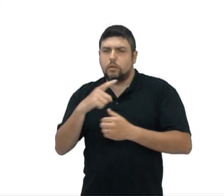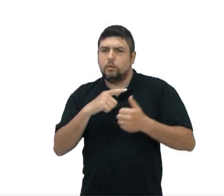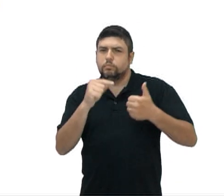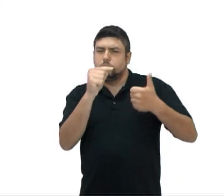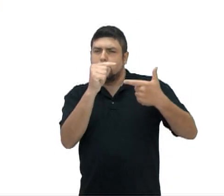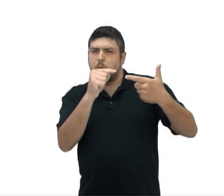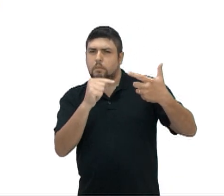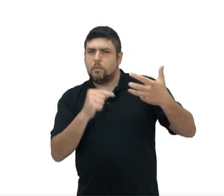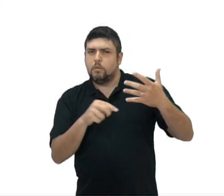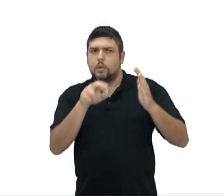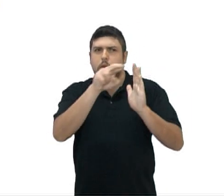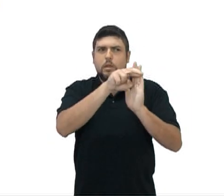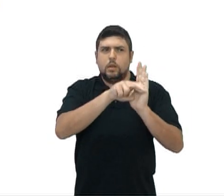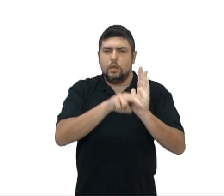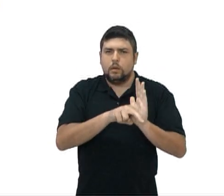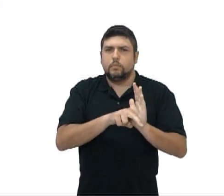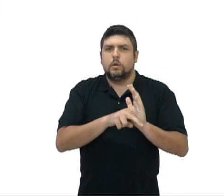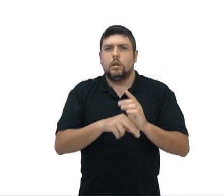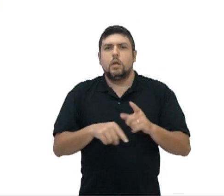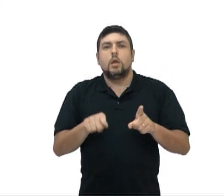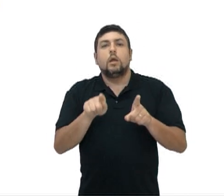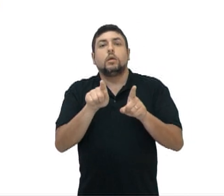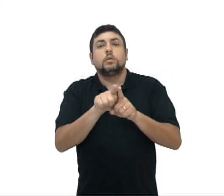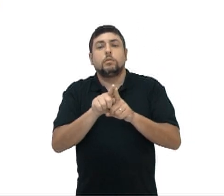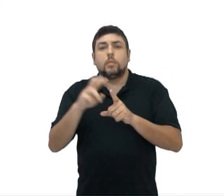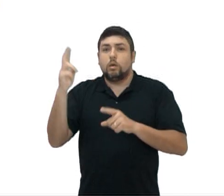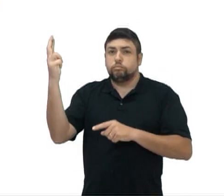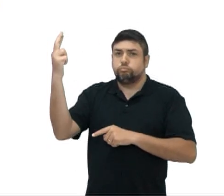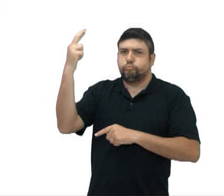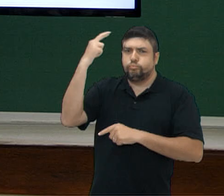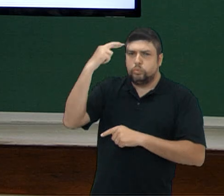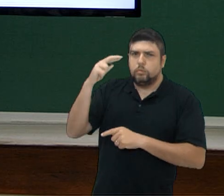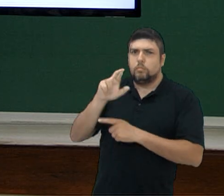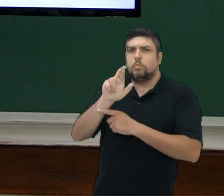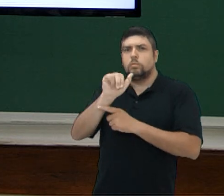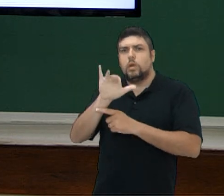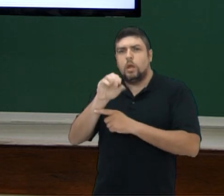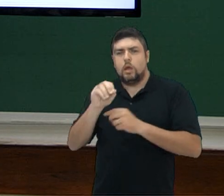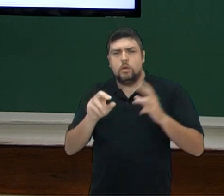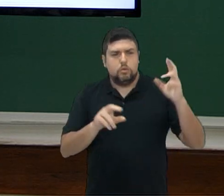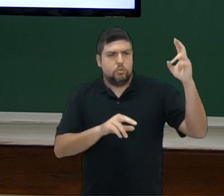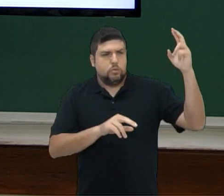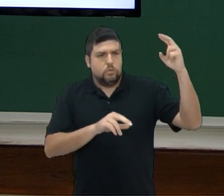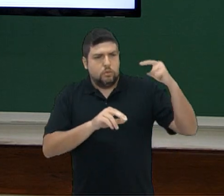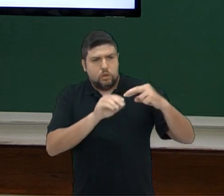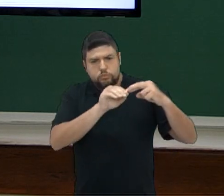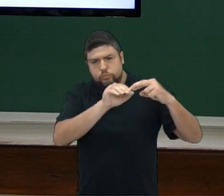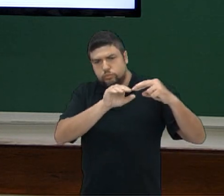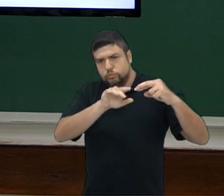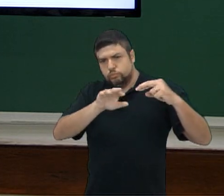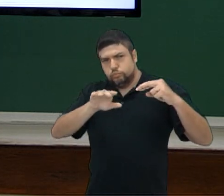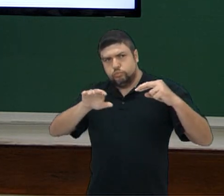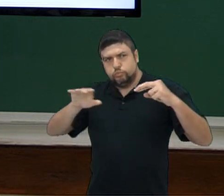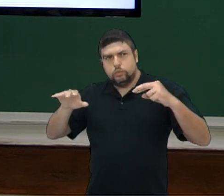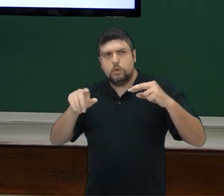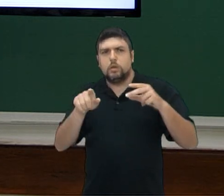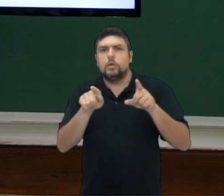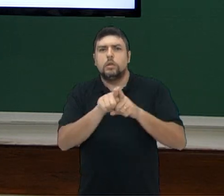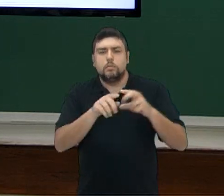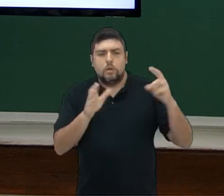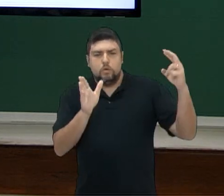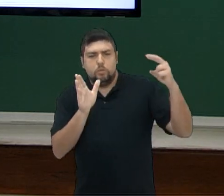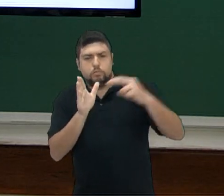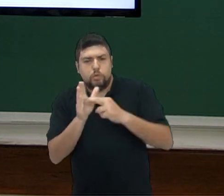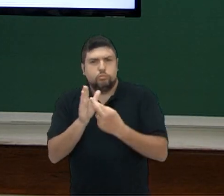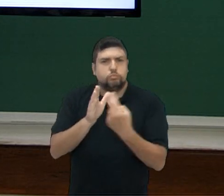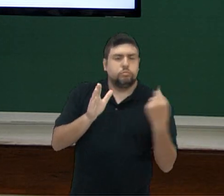temos a independência de raios luminosos e também a reversibilidade de raios luminosos, mas foi desenvolvido ao longo do tempo. Ok? Bom, me